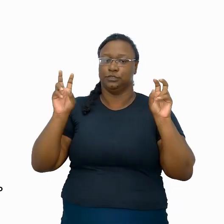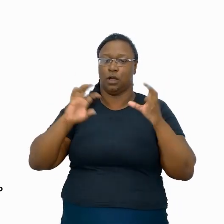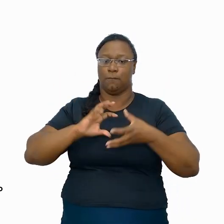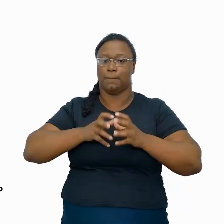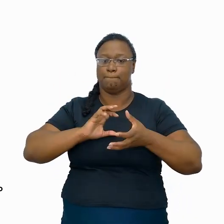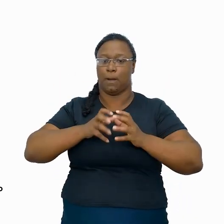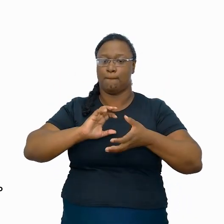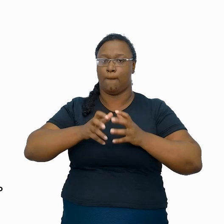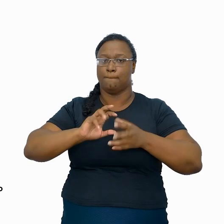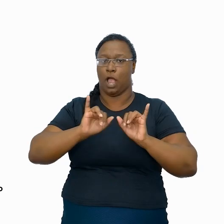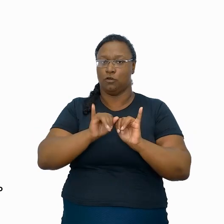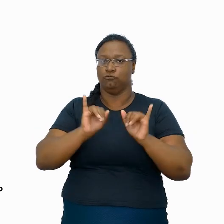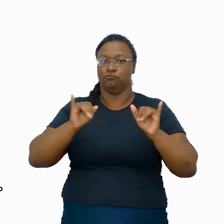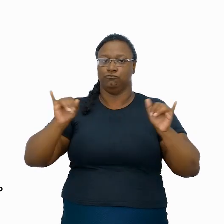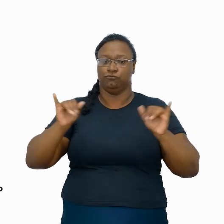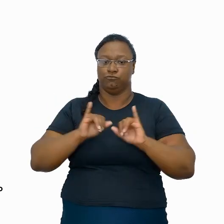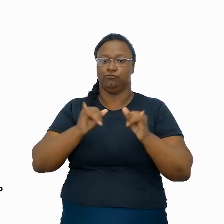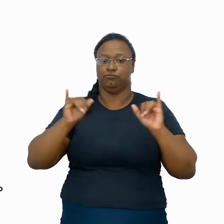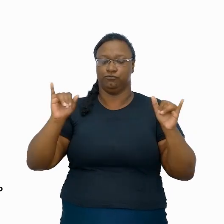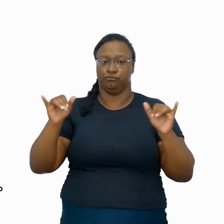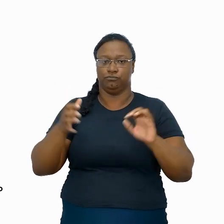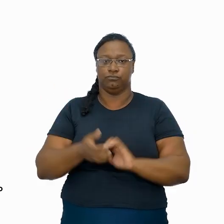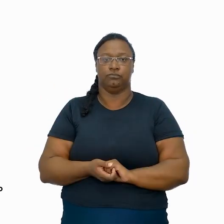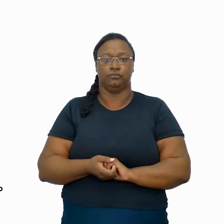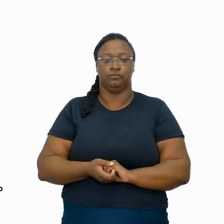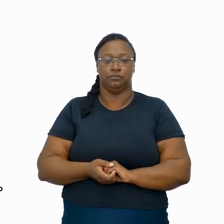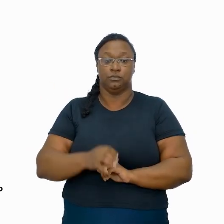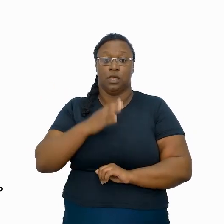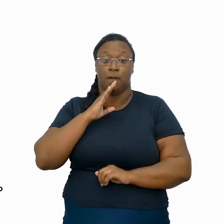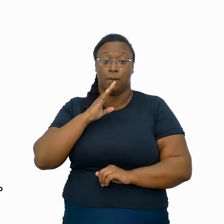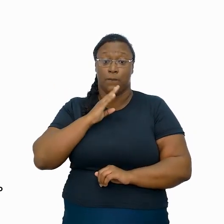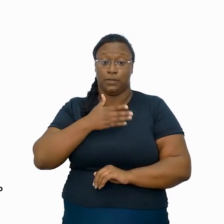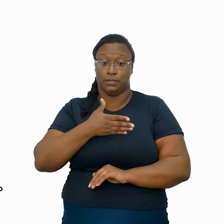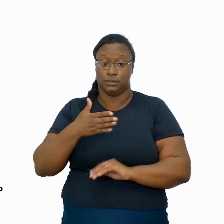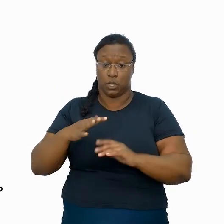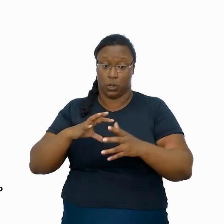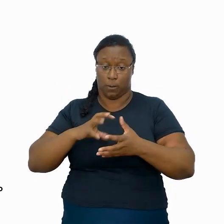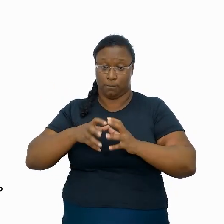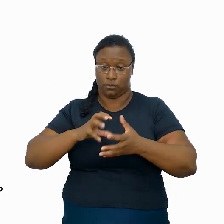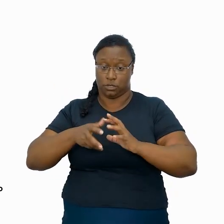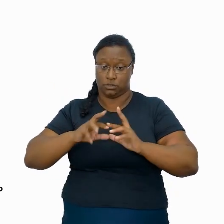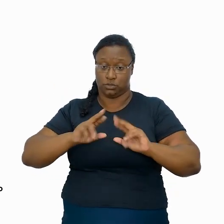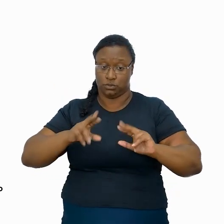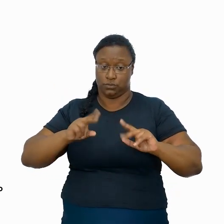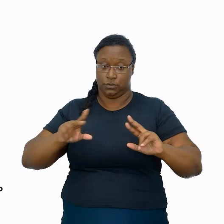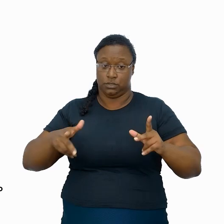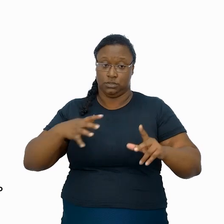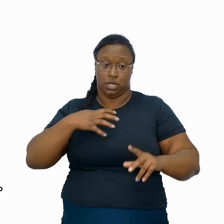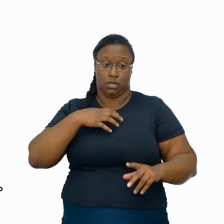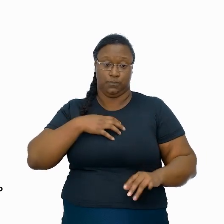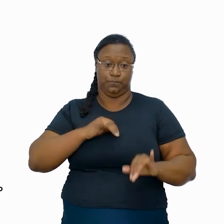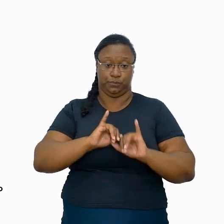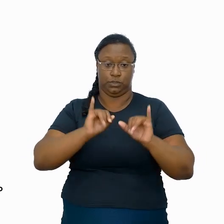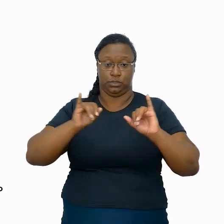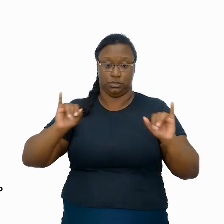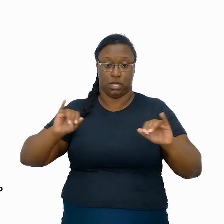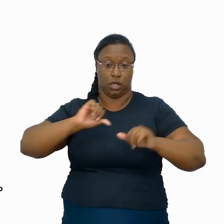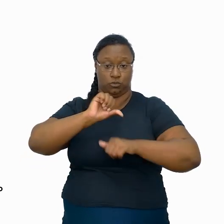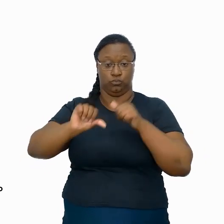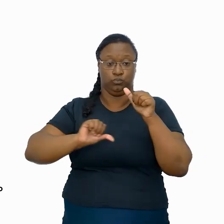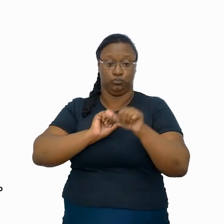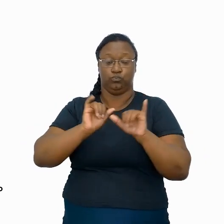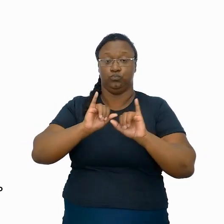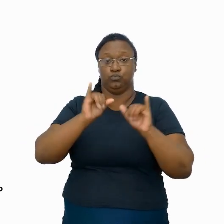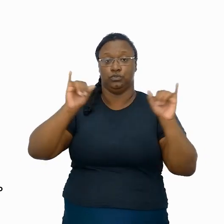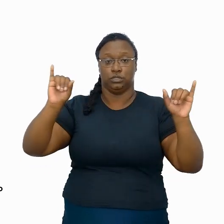eletricidade. Então ele propõe lá, né, vamos conhecer os processos pelos quais diferentes formas de energia podem ser transformadas em energia elétrica.